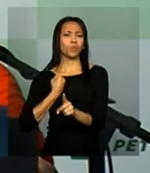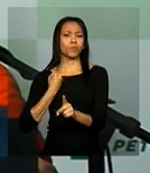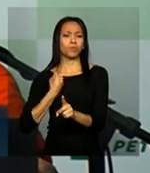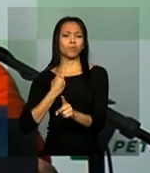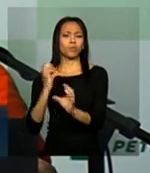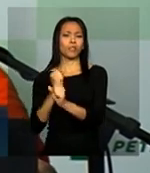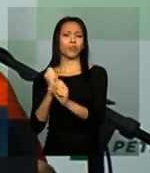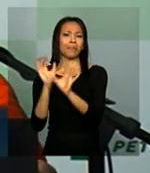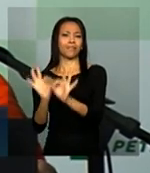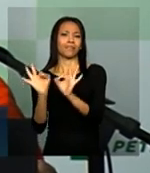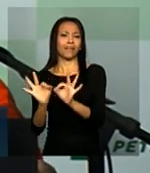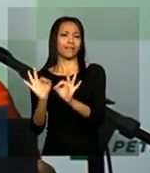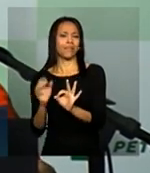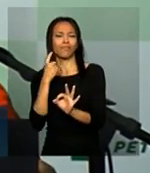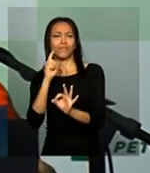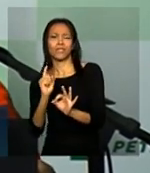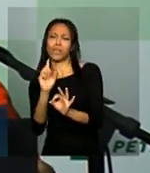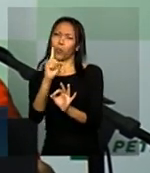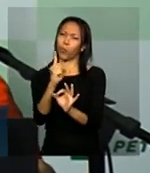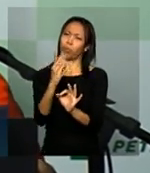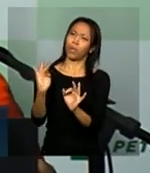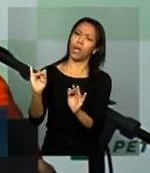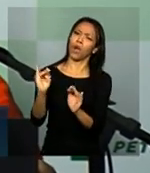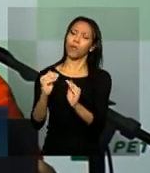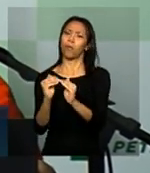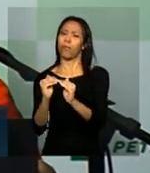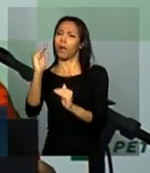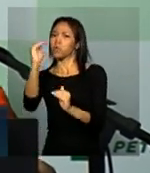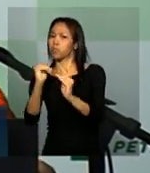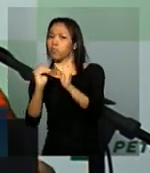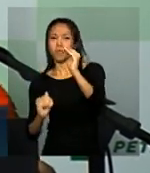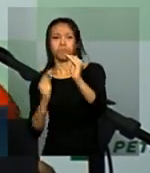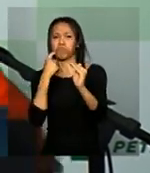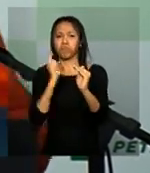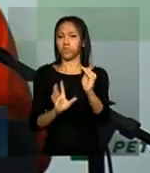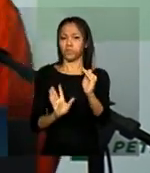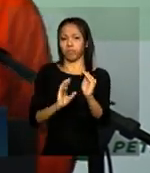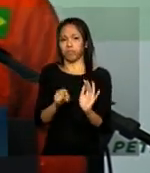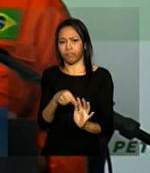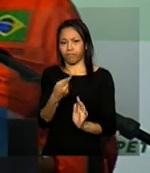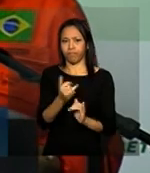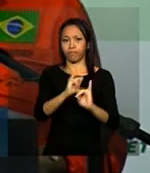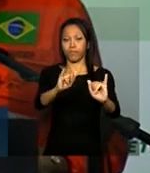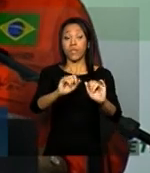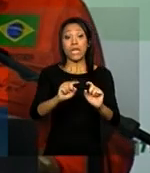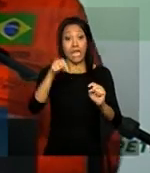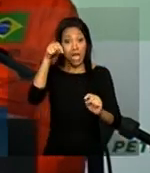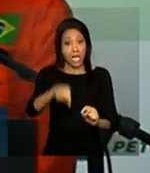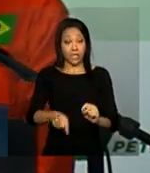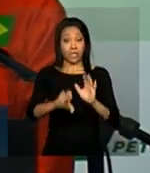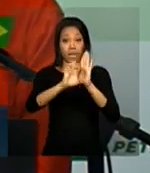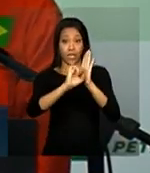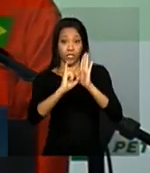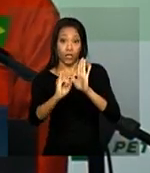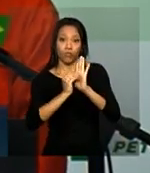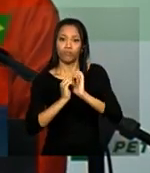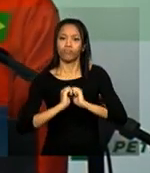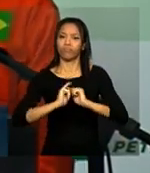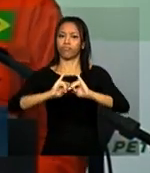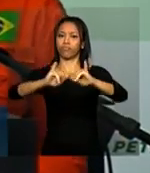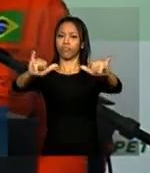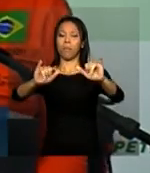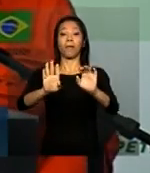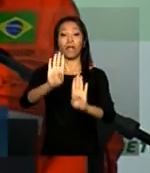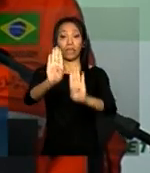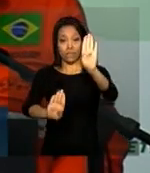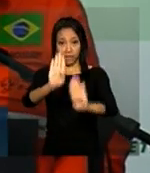se vai ser 1 bilhão mesmo, um pouco mais ou um pouco menos. Ao lançar esse edital para a licitação